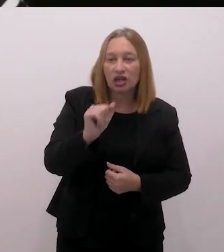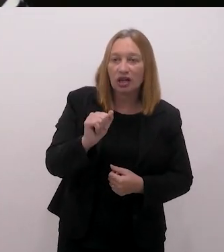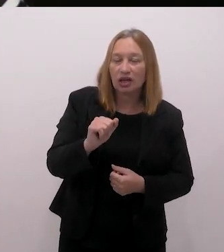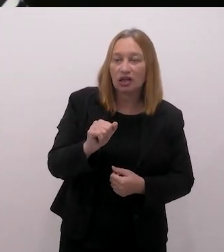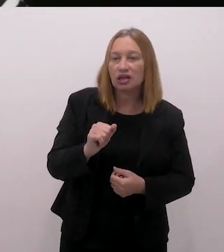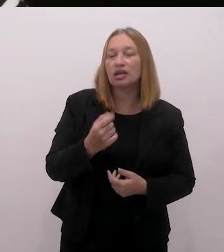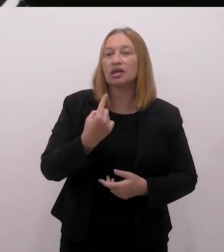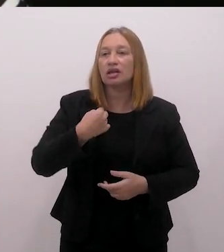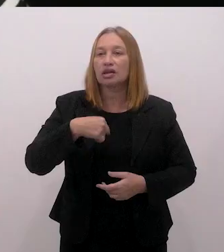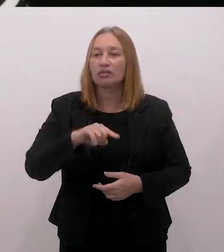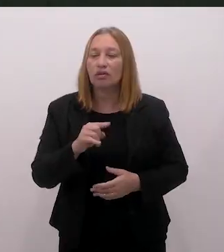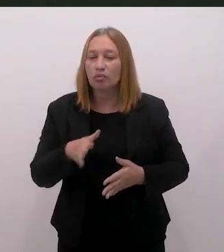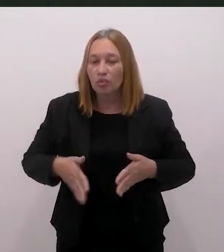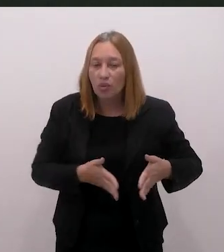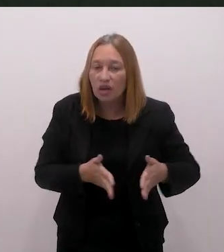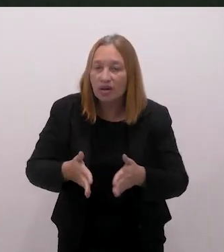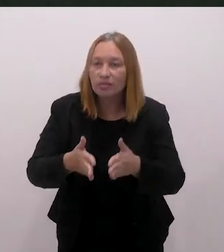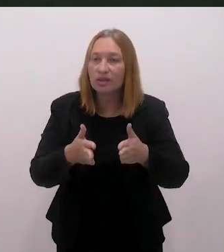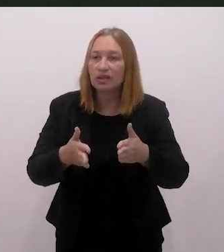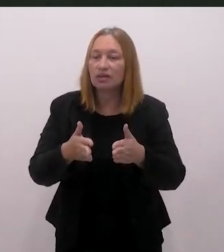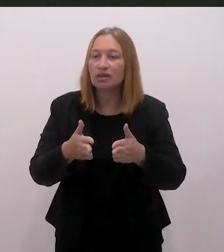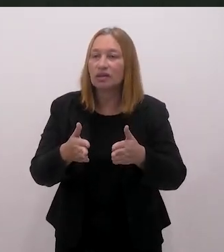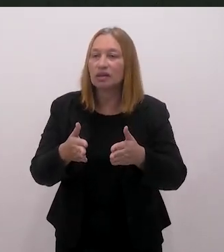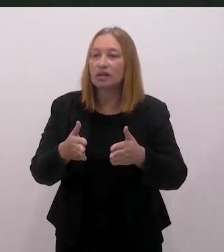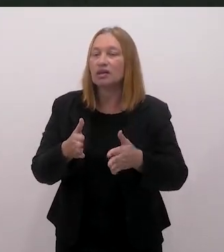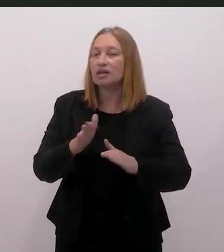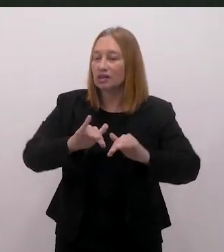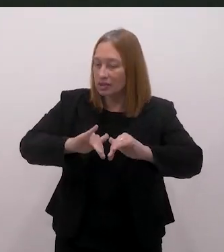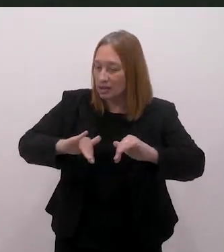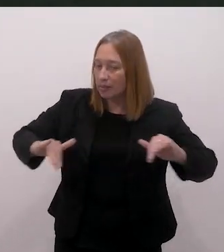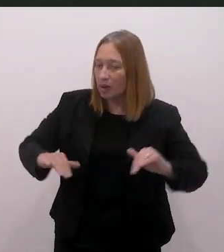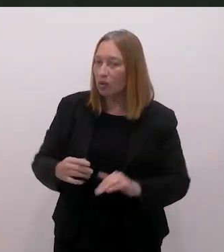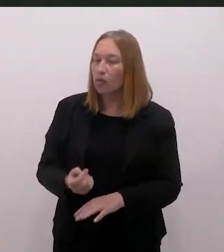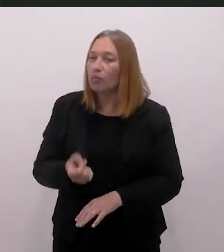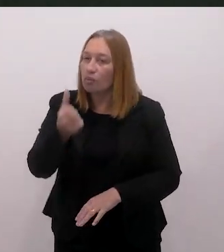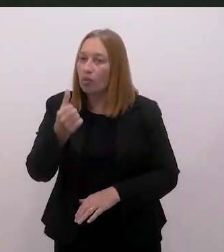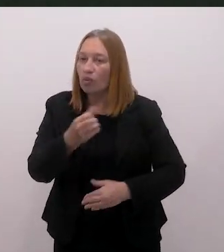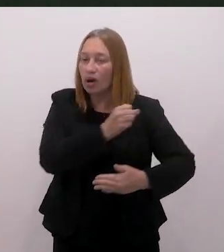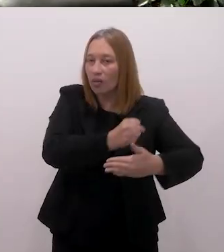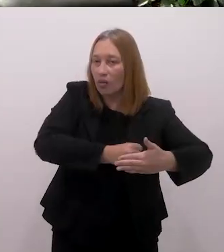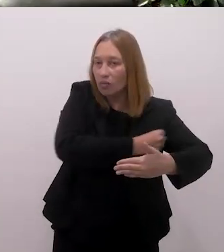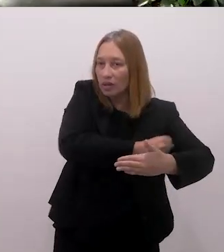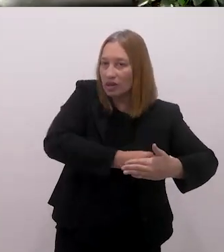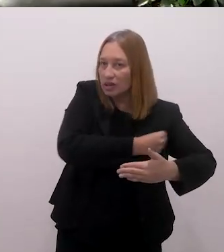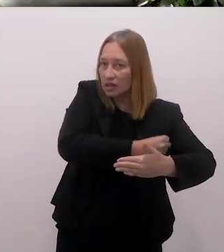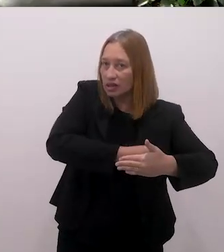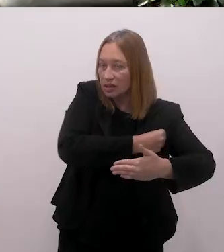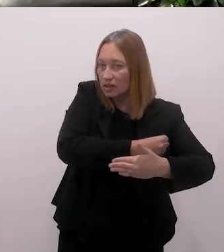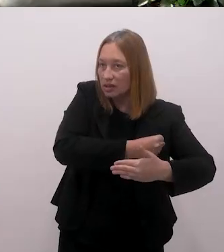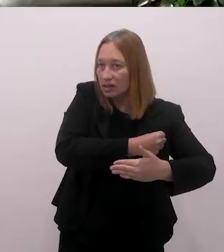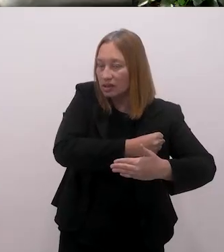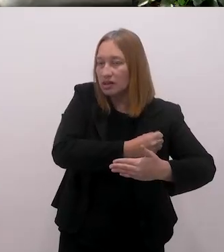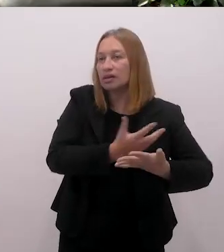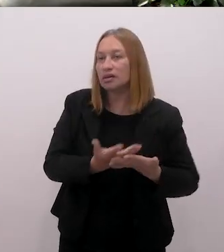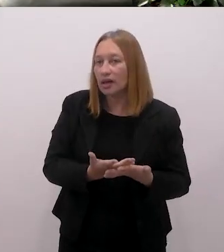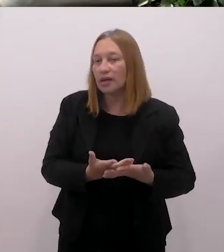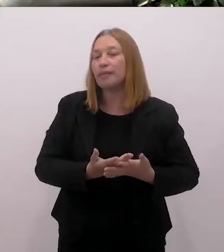Dida, ele foi para um caminho que a gente até separou um pouco a gastronomia